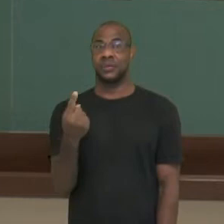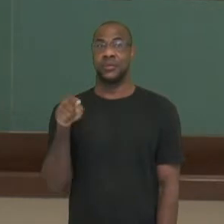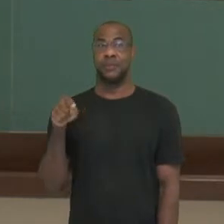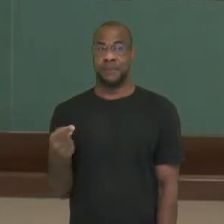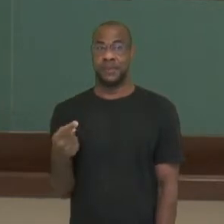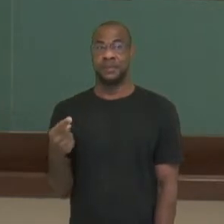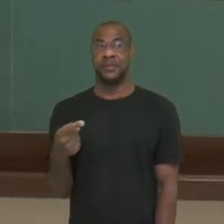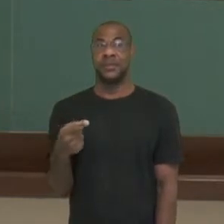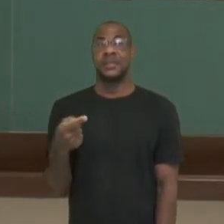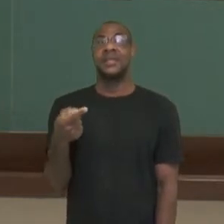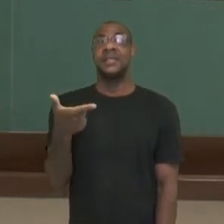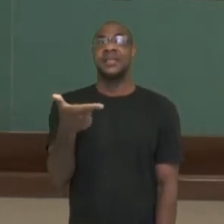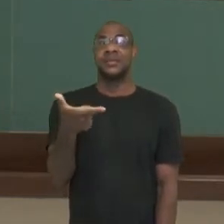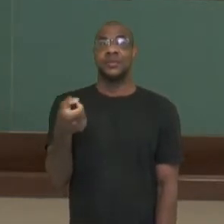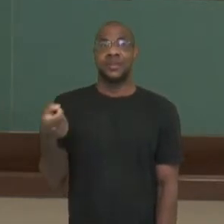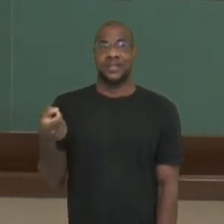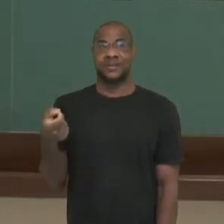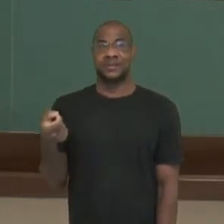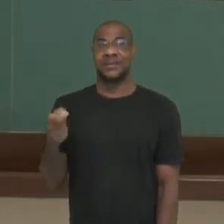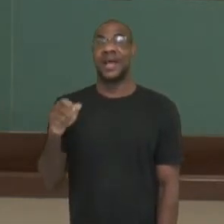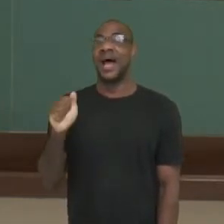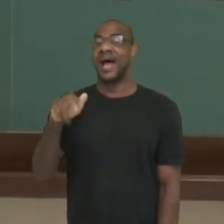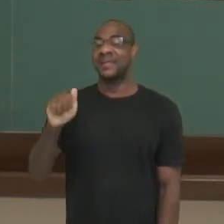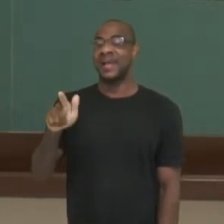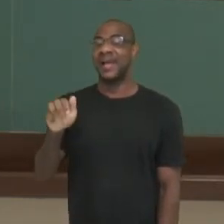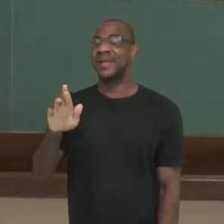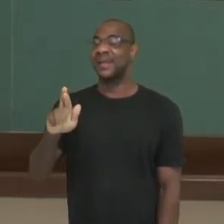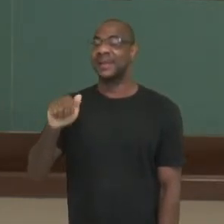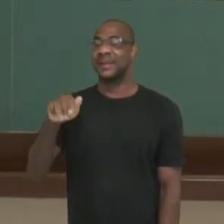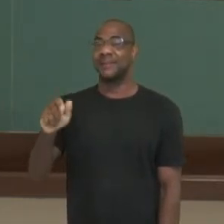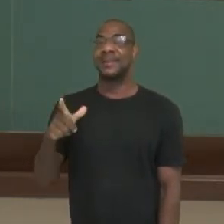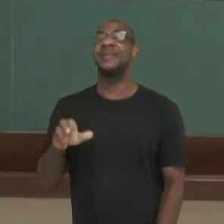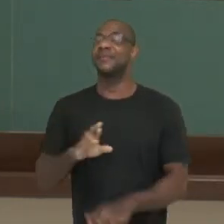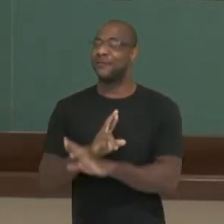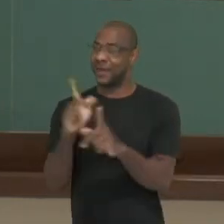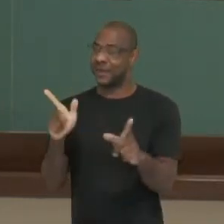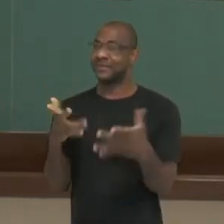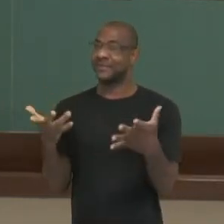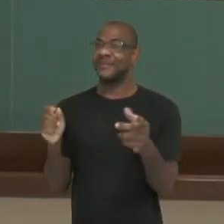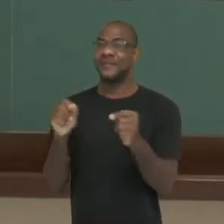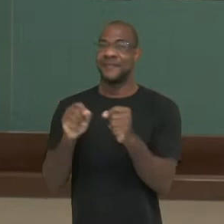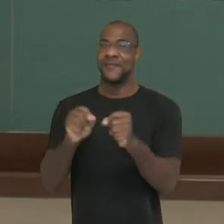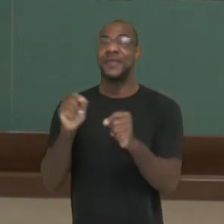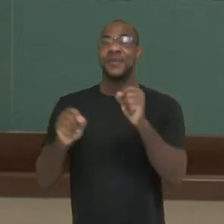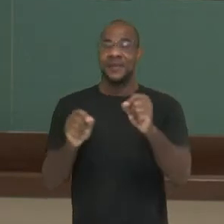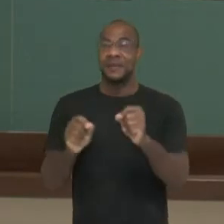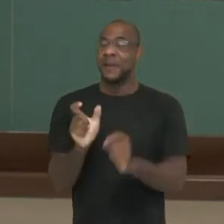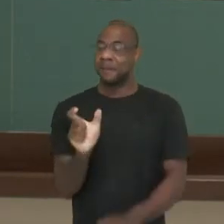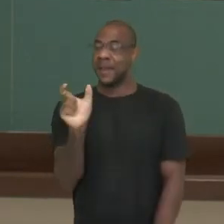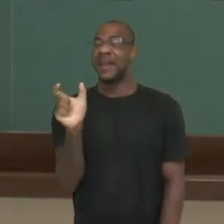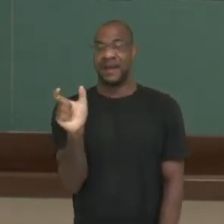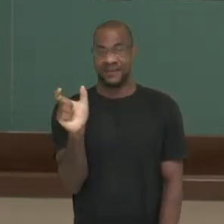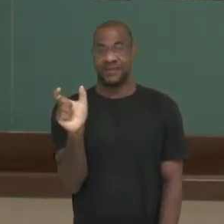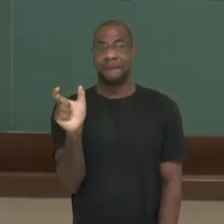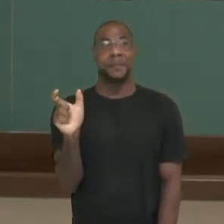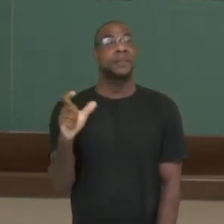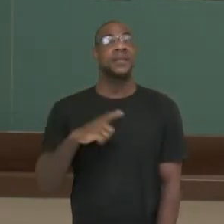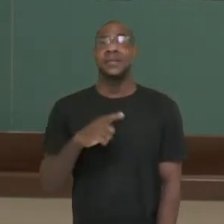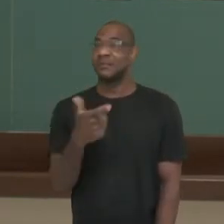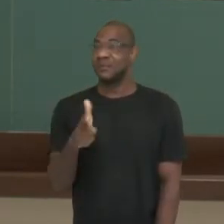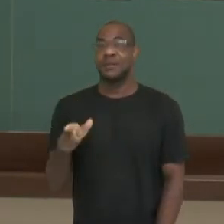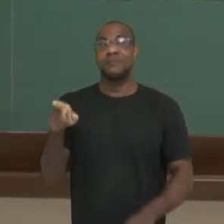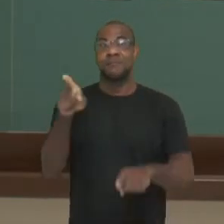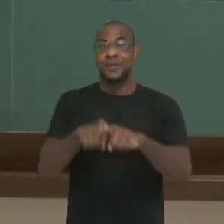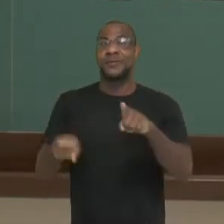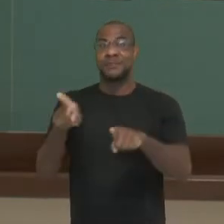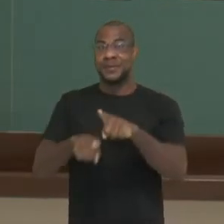151.200 anagramas. Então, observe a diferença que eu fiz em relação a uma palavra que não há repetição